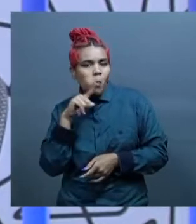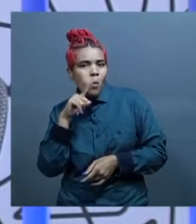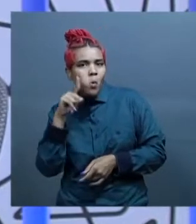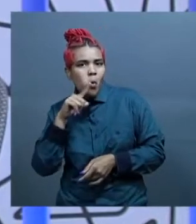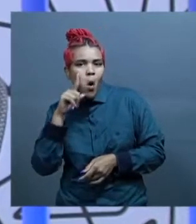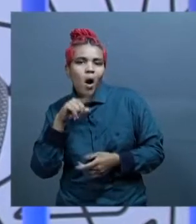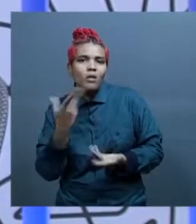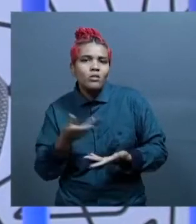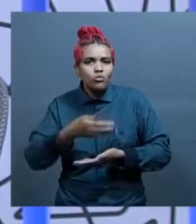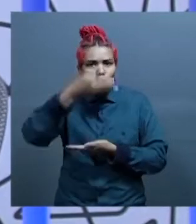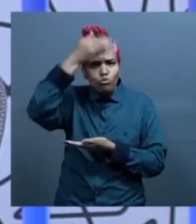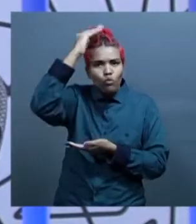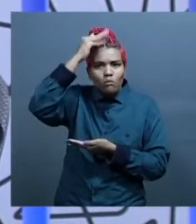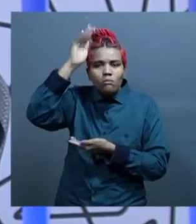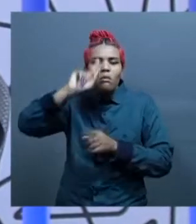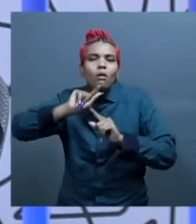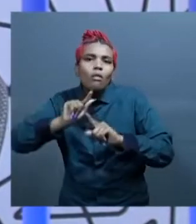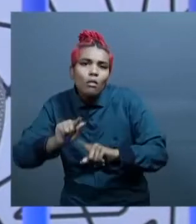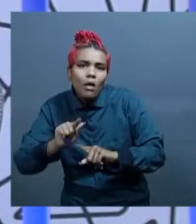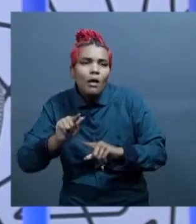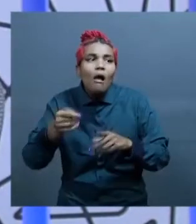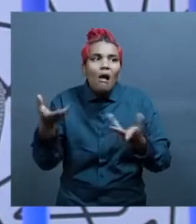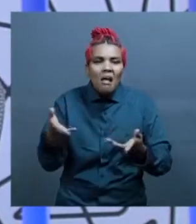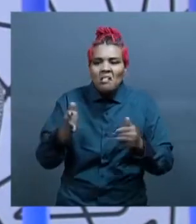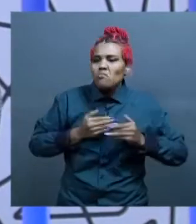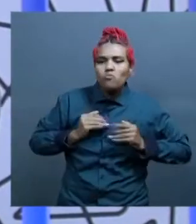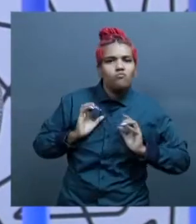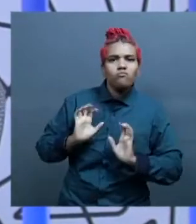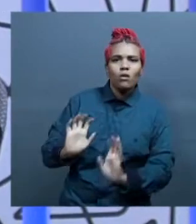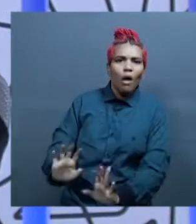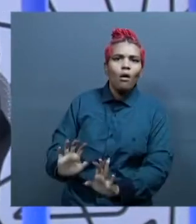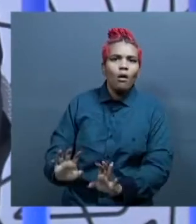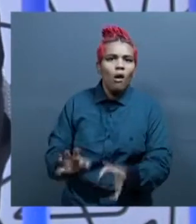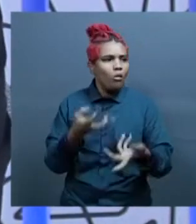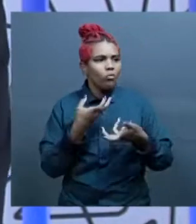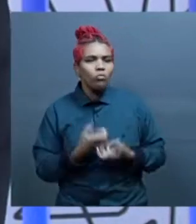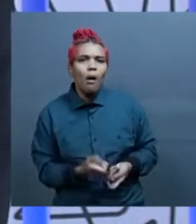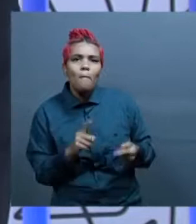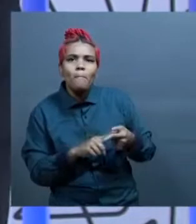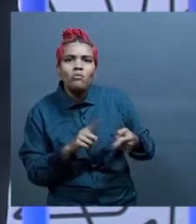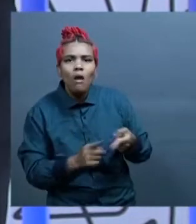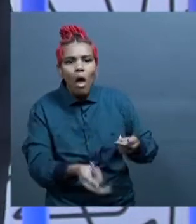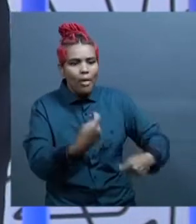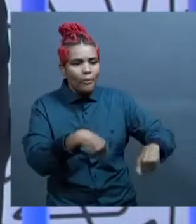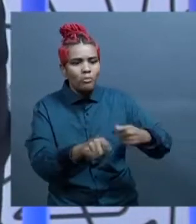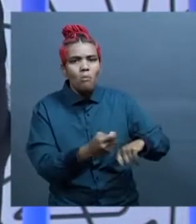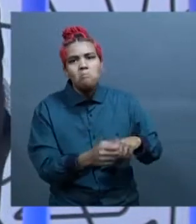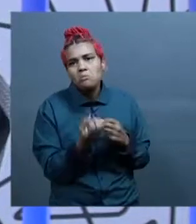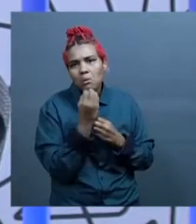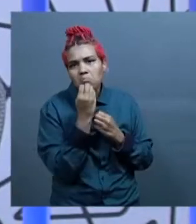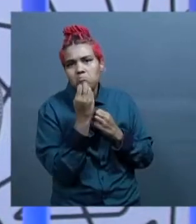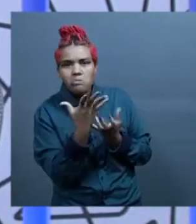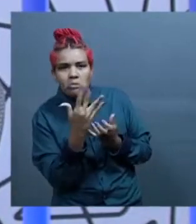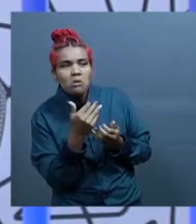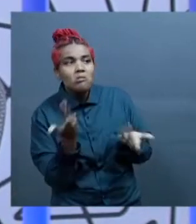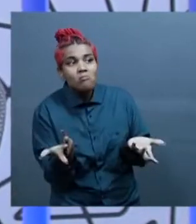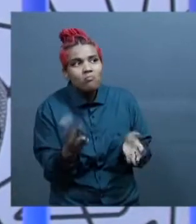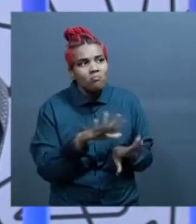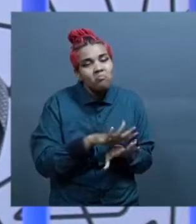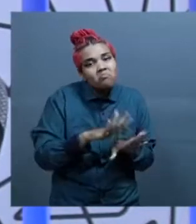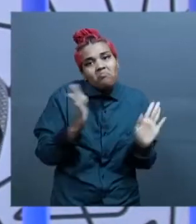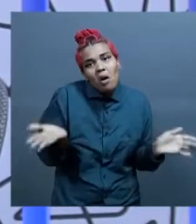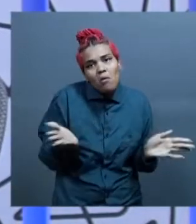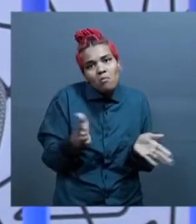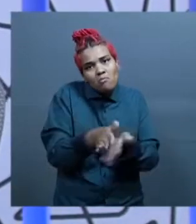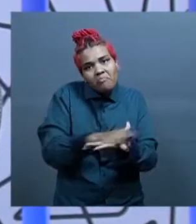tranqüilo praticamente recusa a entrar neste acordo porque ele escute economia americana vai bem o mundo vai bem a gente diminuiu de produção a gente não